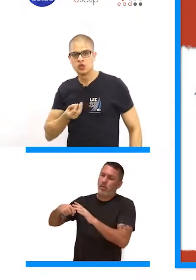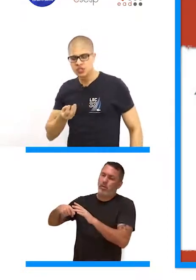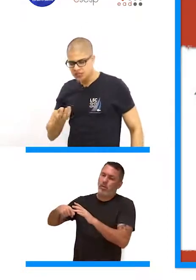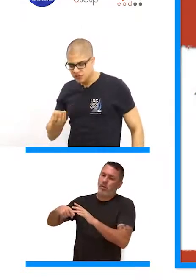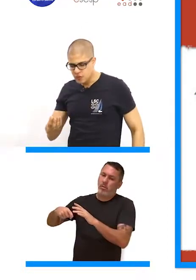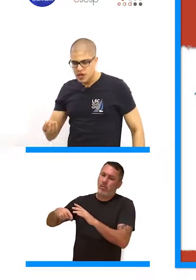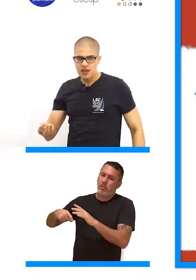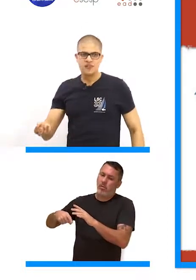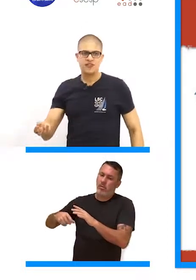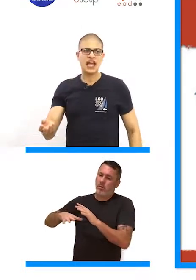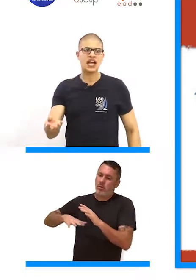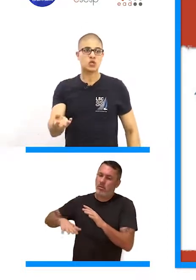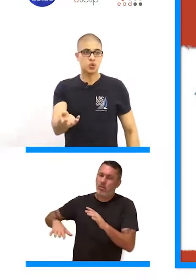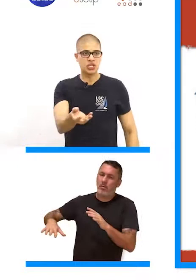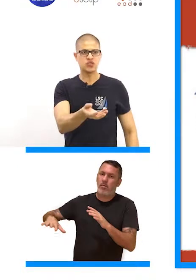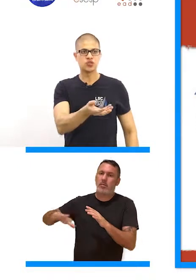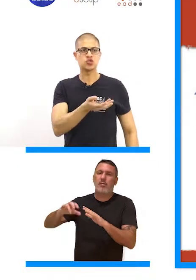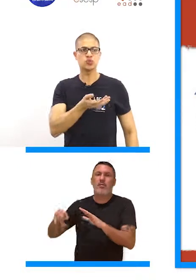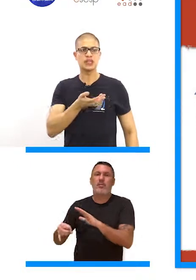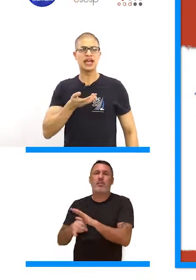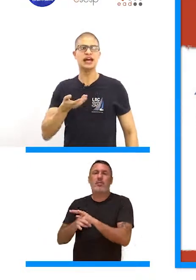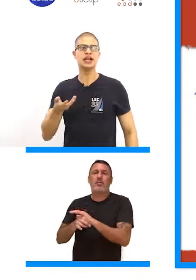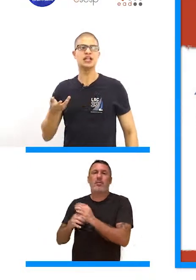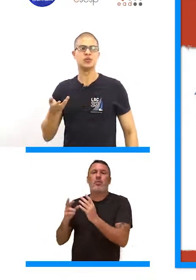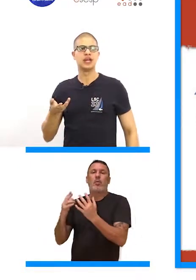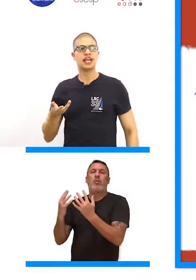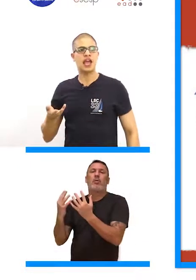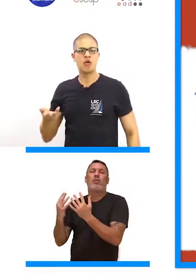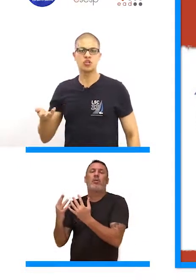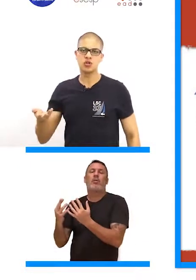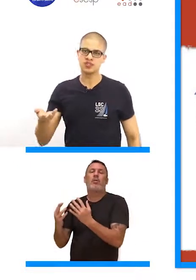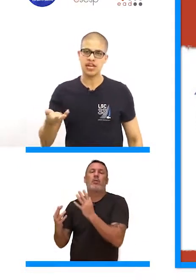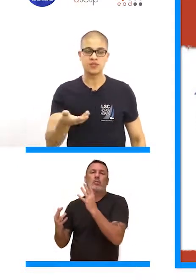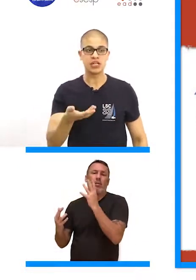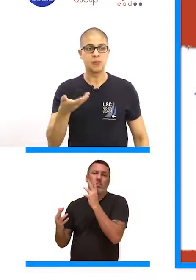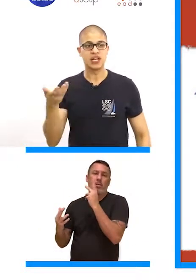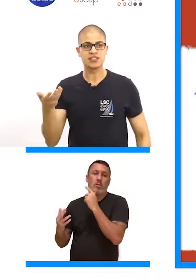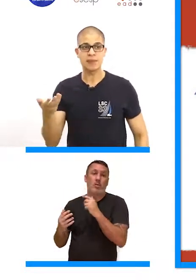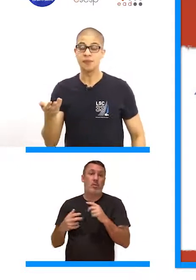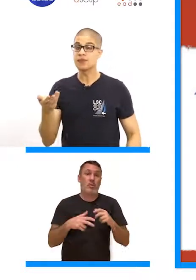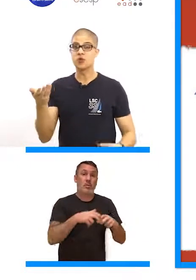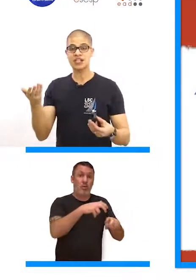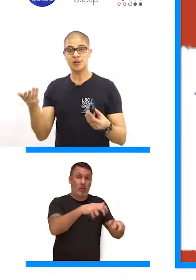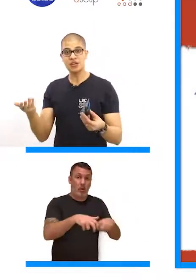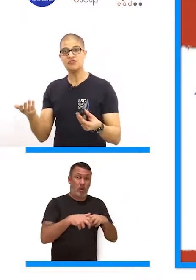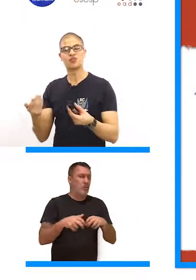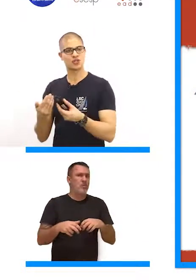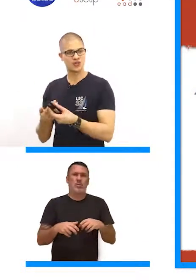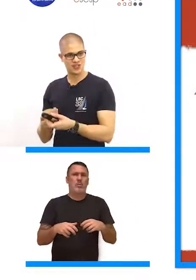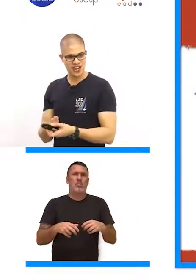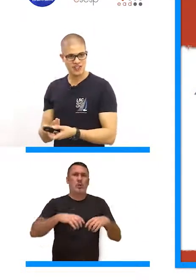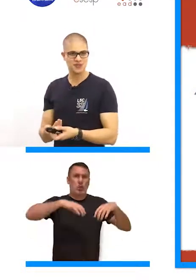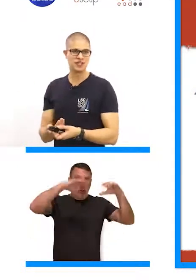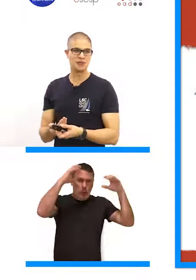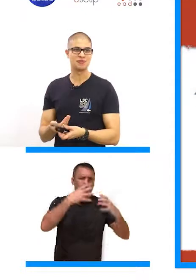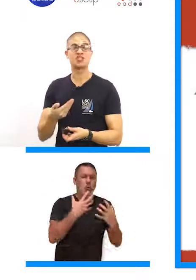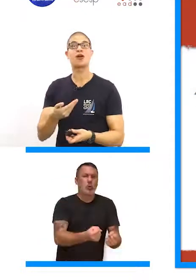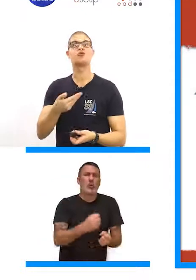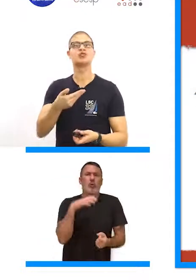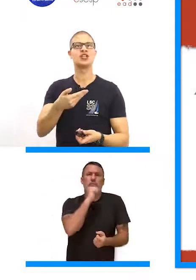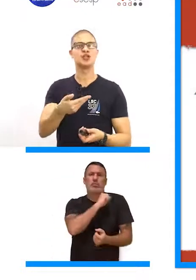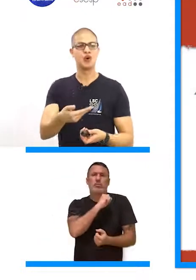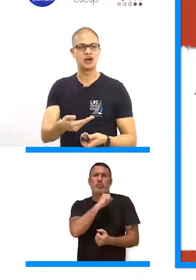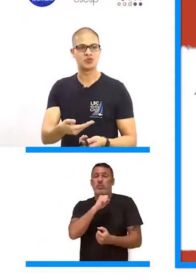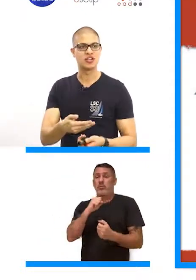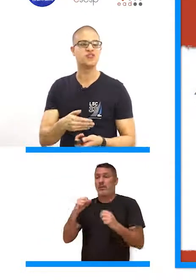nível freático, no nível subterrâneo, que é onde nós teremos ali, por exemplo, os aquíferos que nós já estudamos e